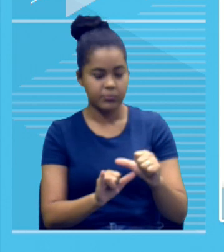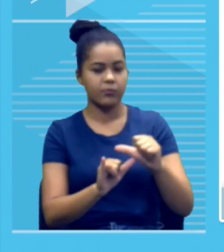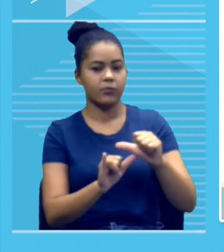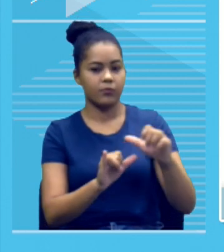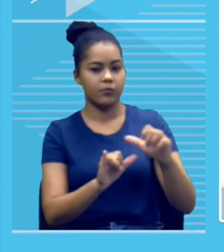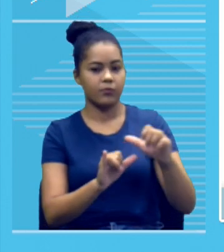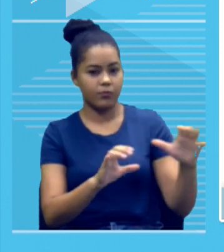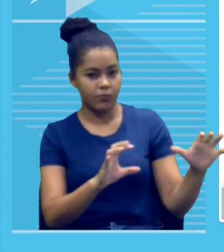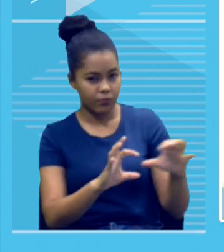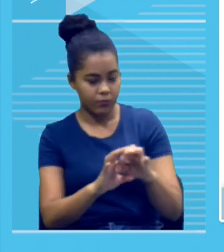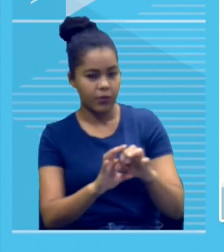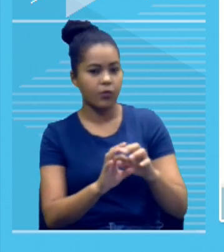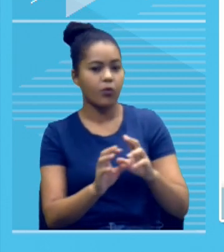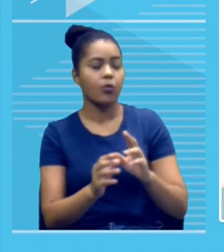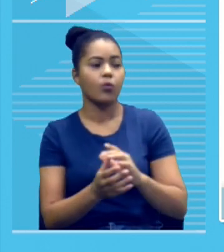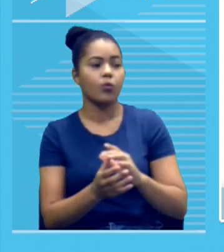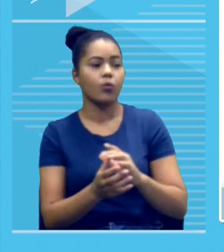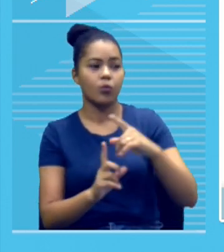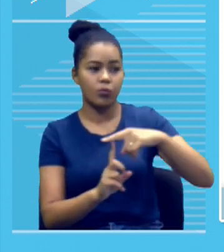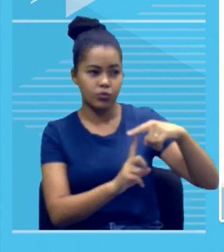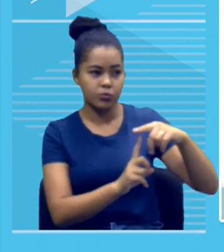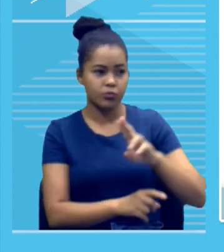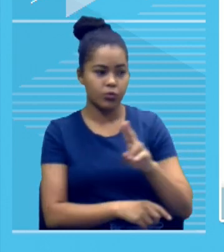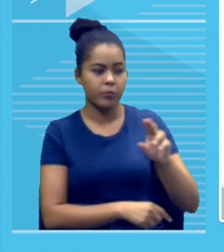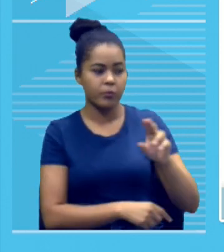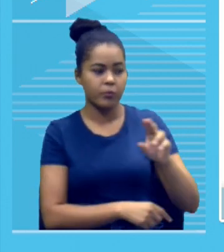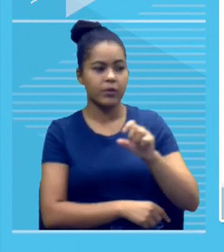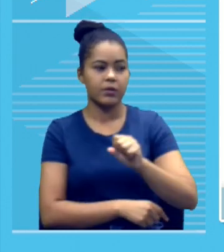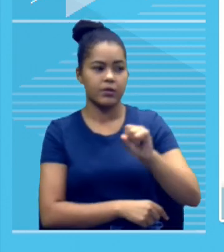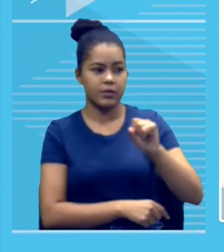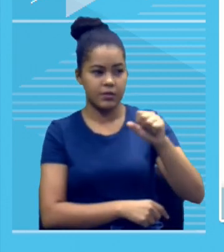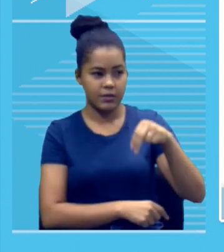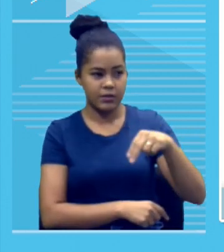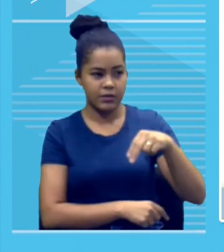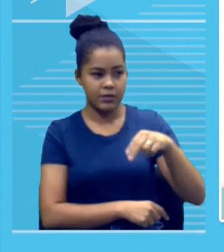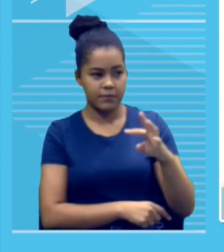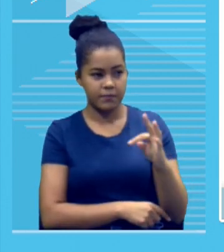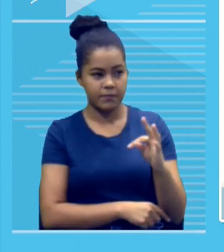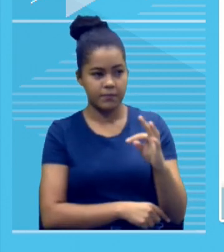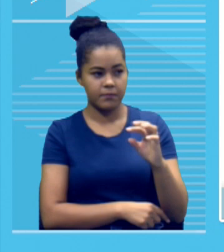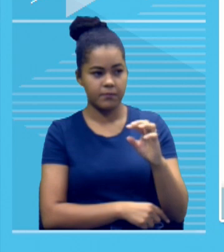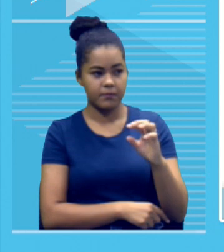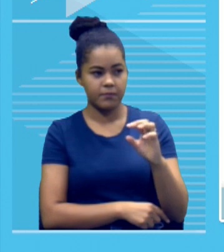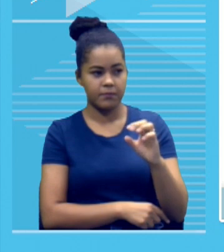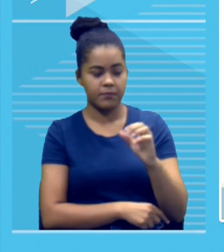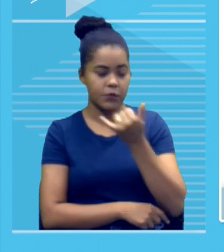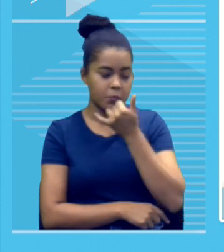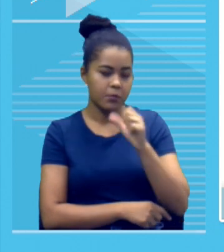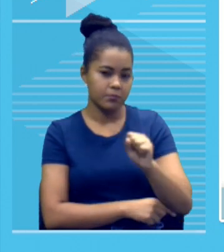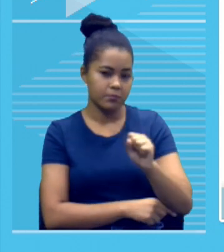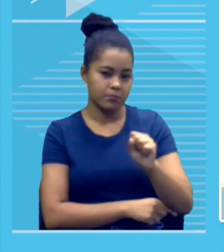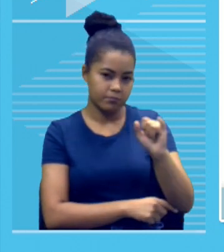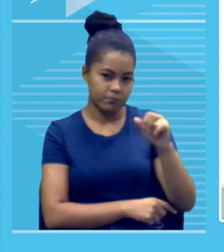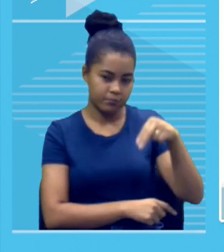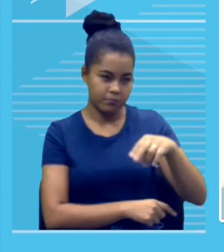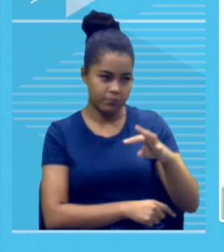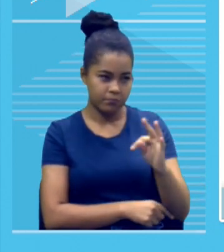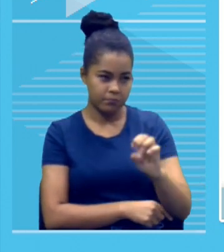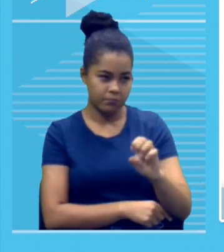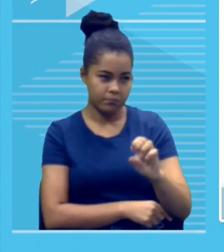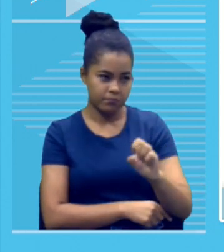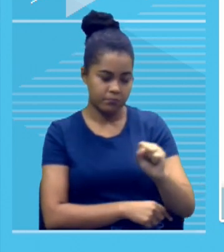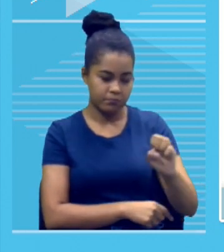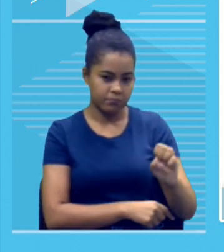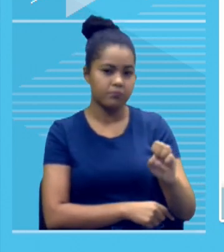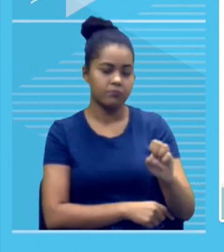ou adição. Isso aqui já é em compostos inorgânicos também, ó. O que é síntese ou adição? São aquelas